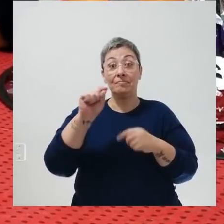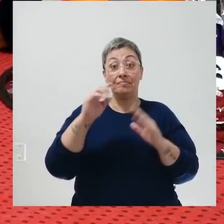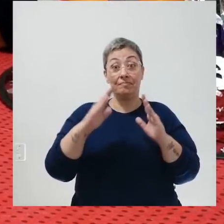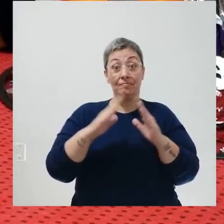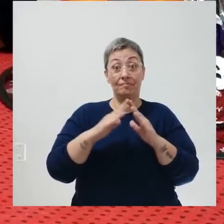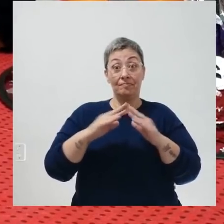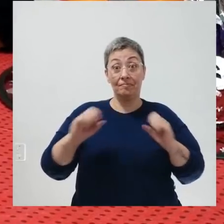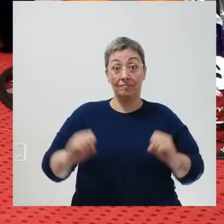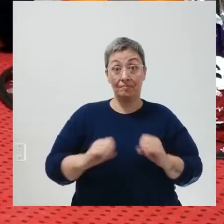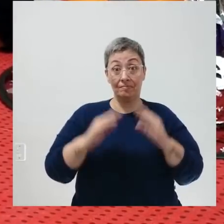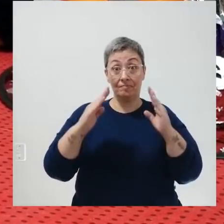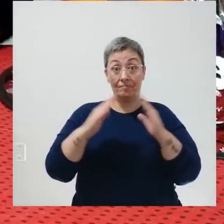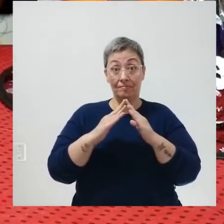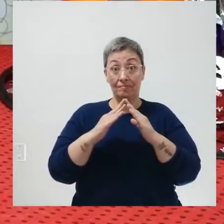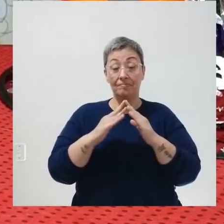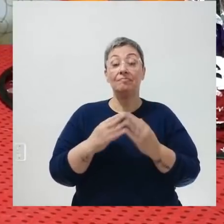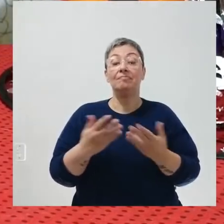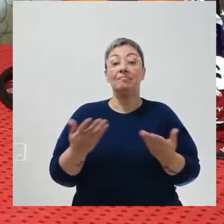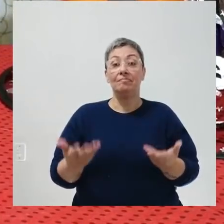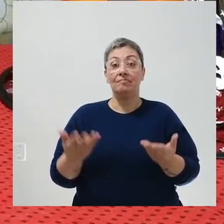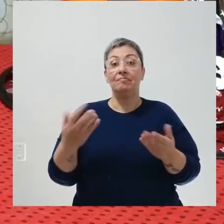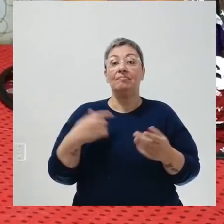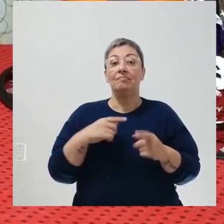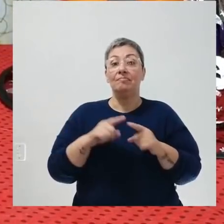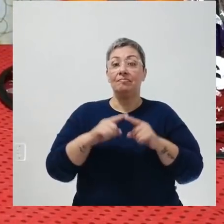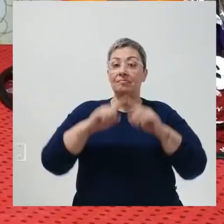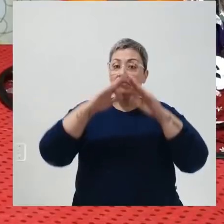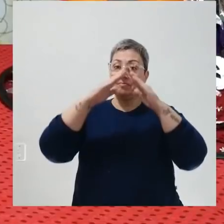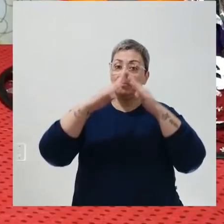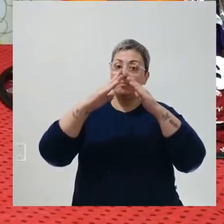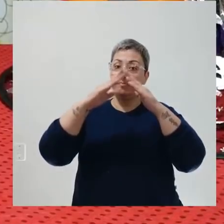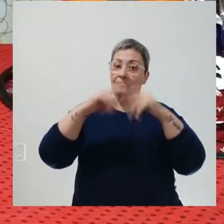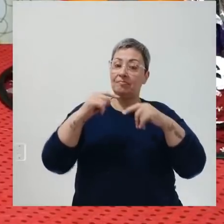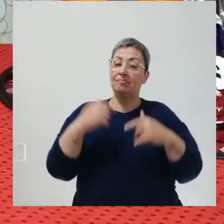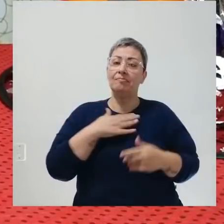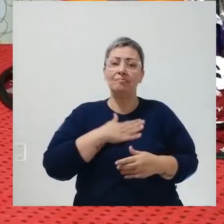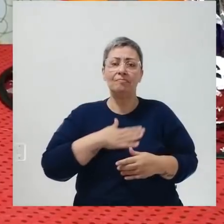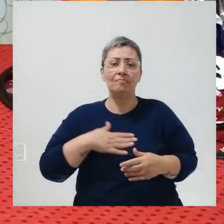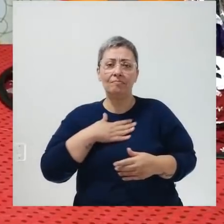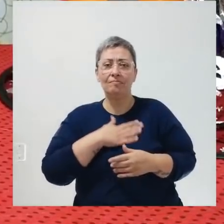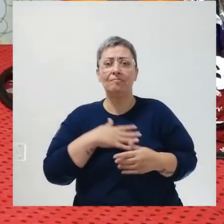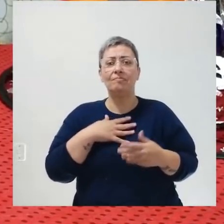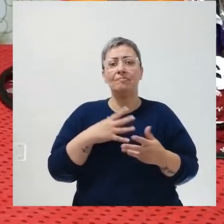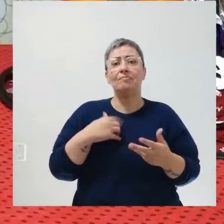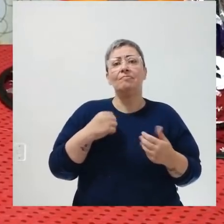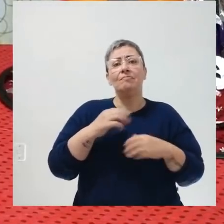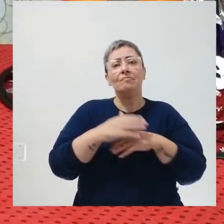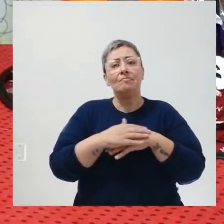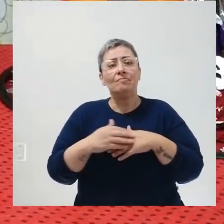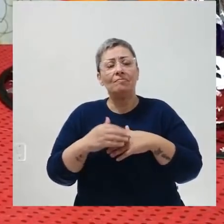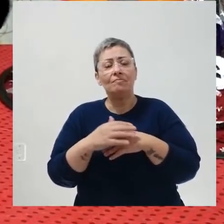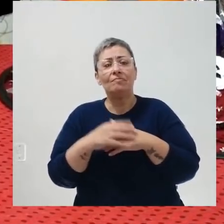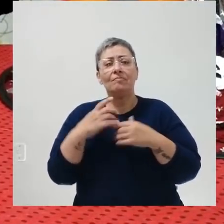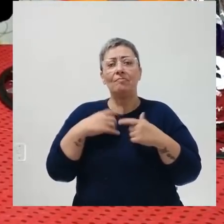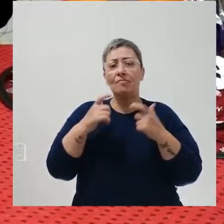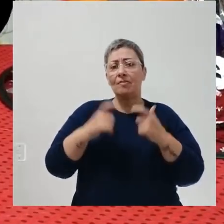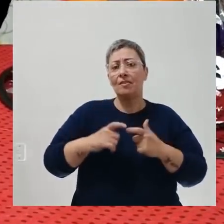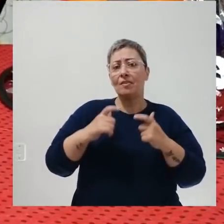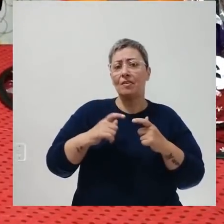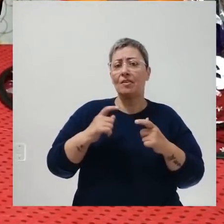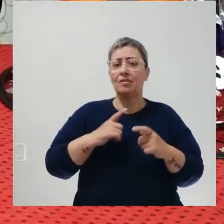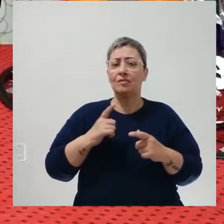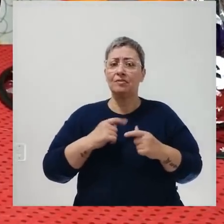no Saberes em Casa. Nesta casa muito gostosa, muito aconchegante, onde moram